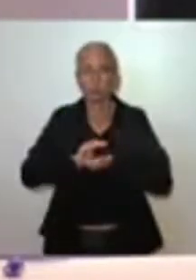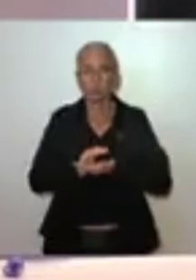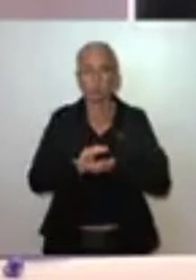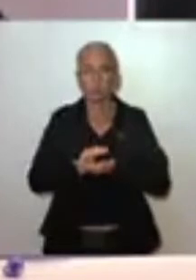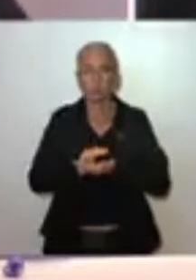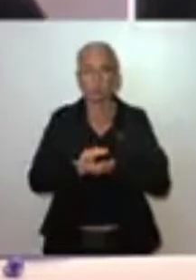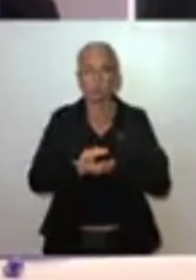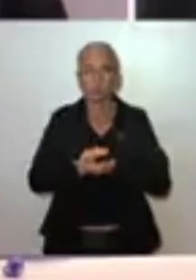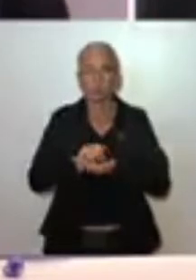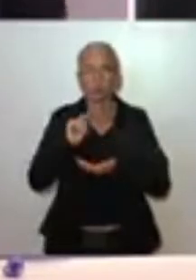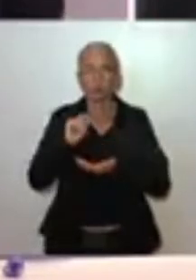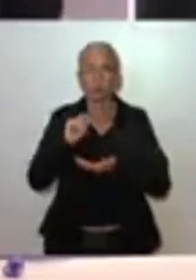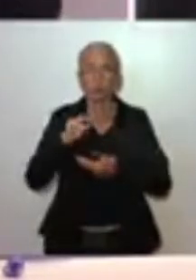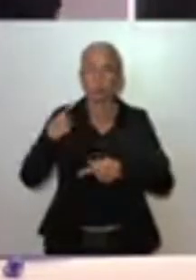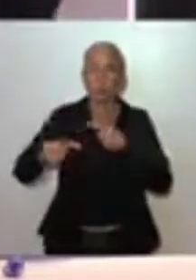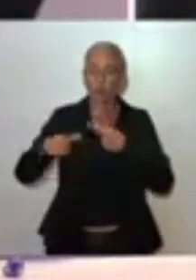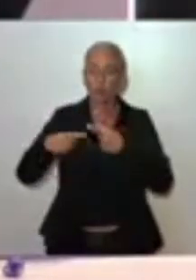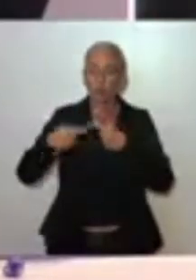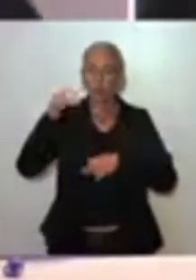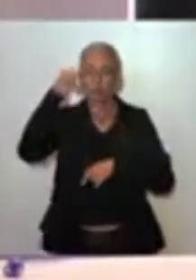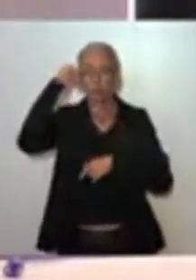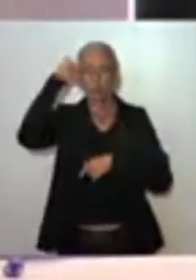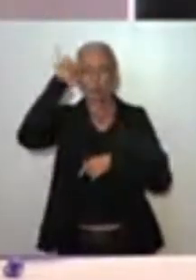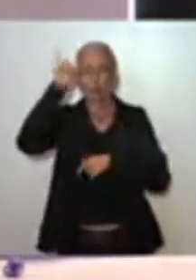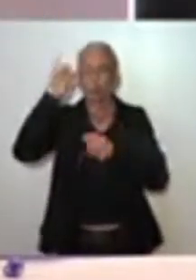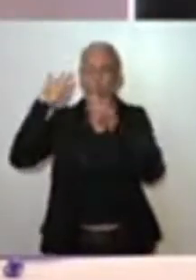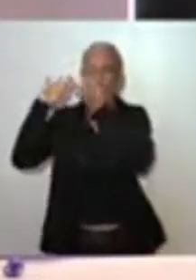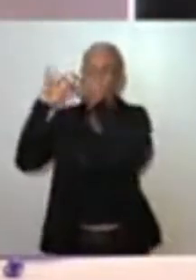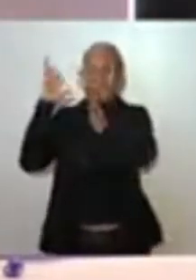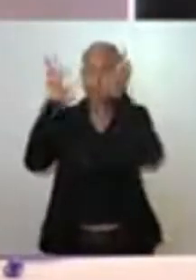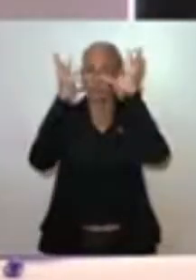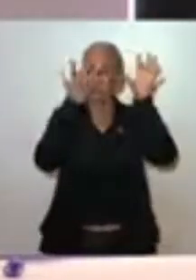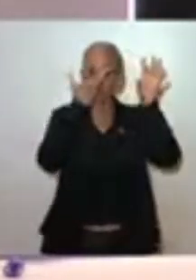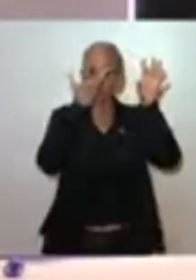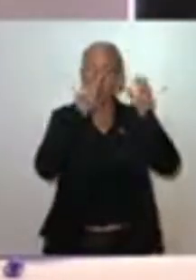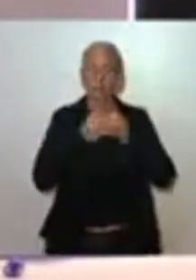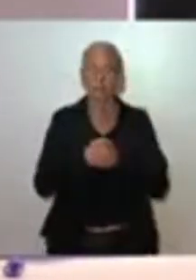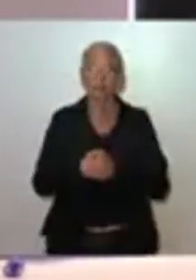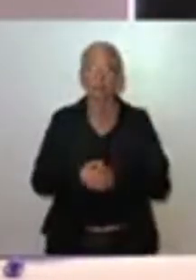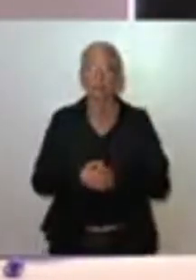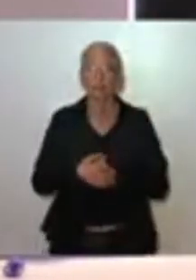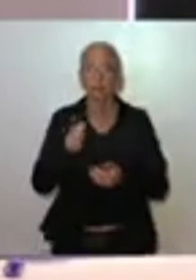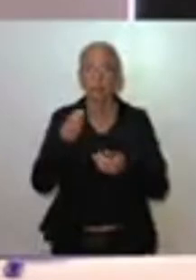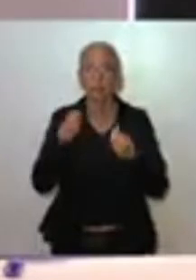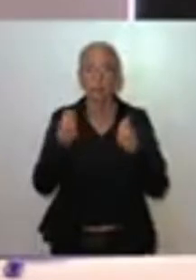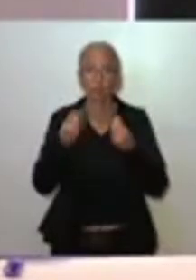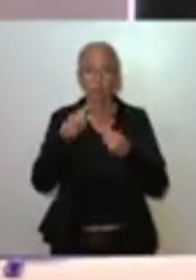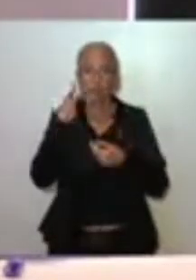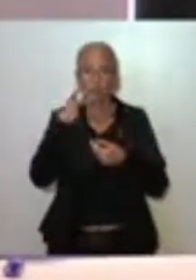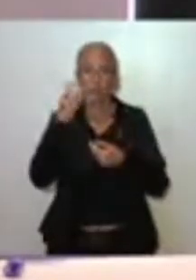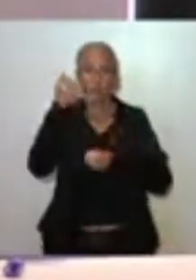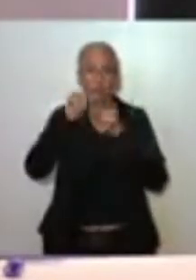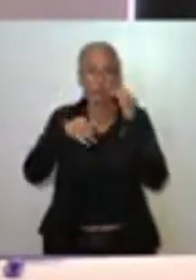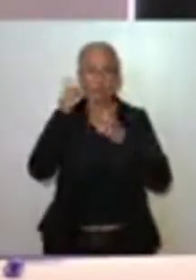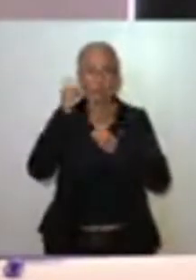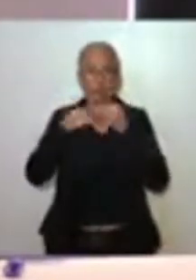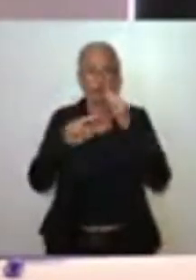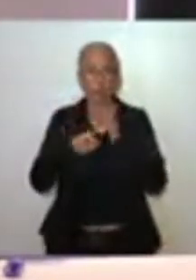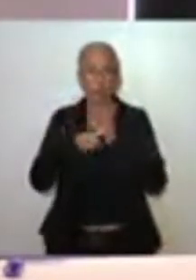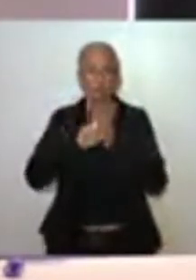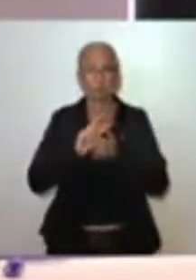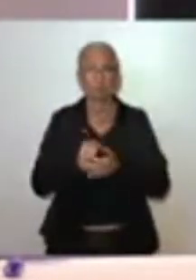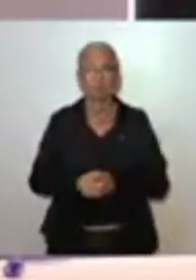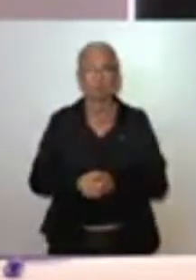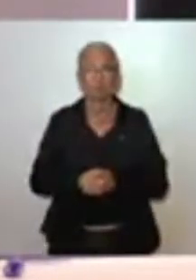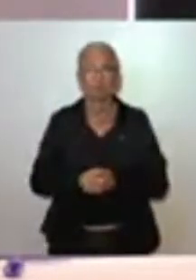fundo as políticas de combate à mudança climática como eu acabei de explicar anteriormente